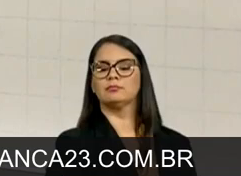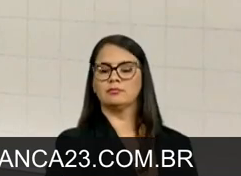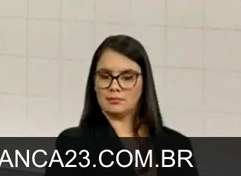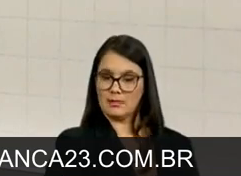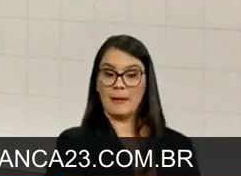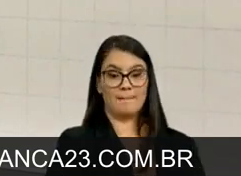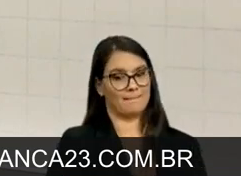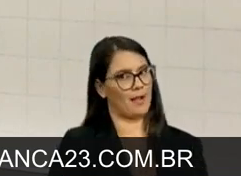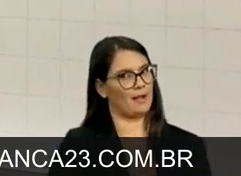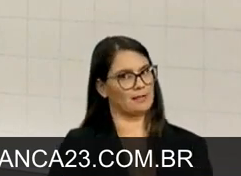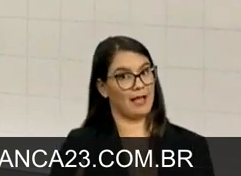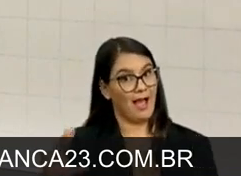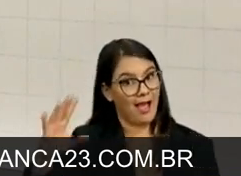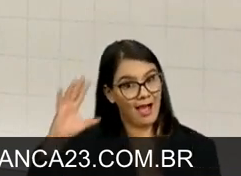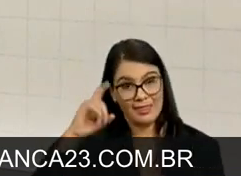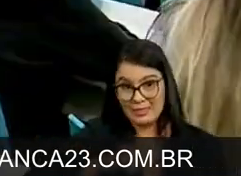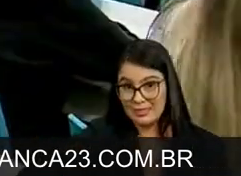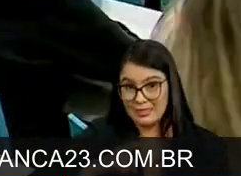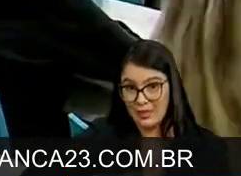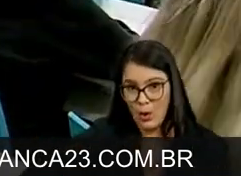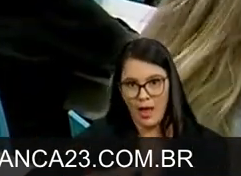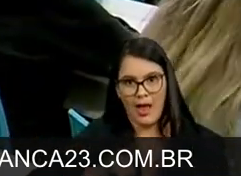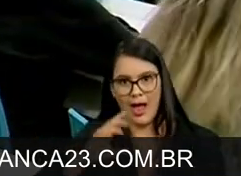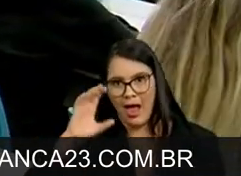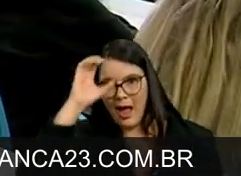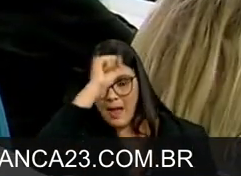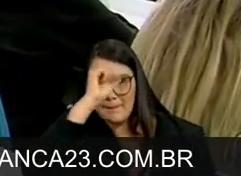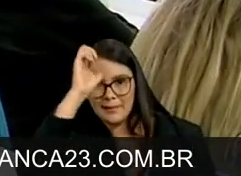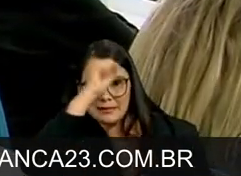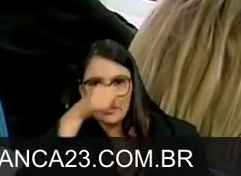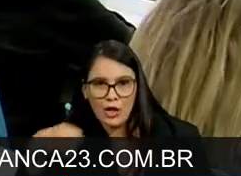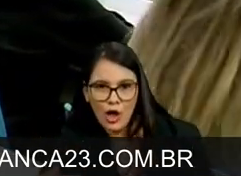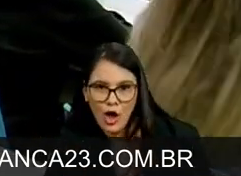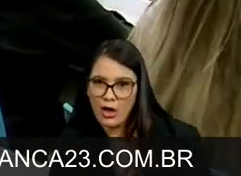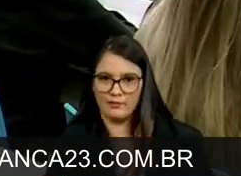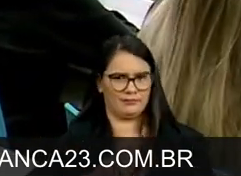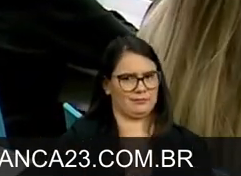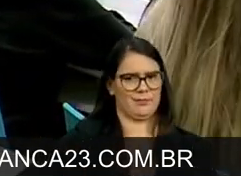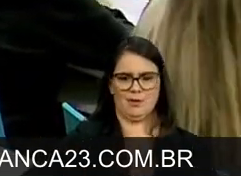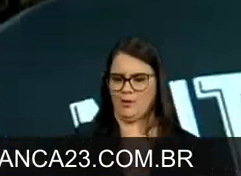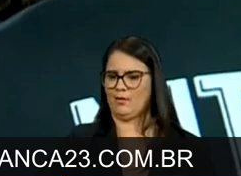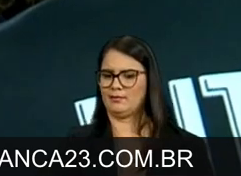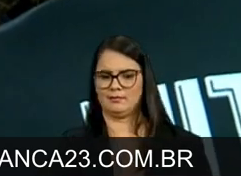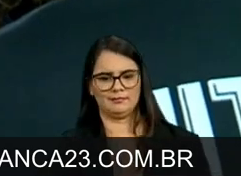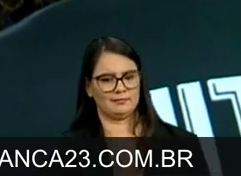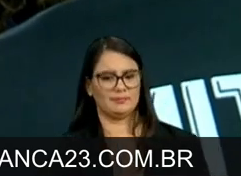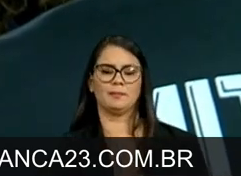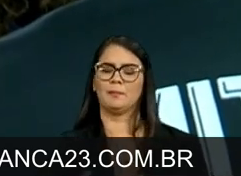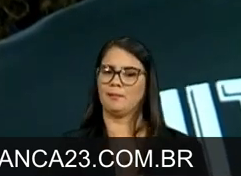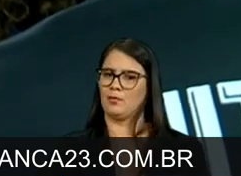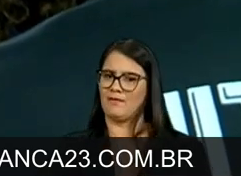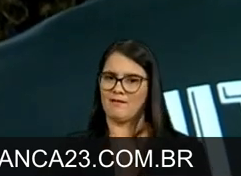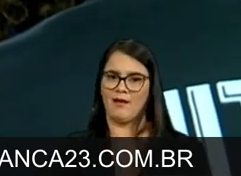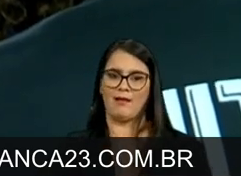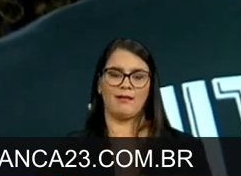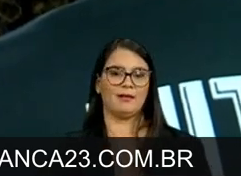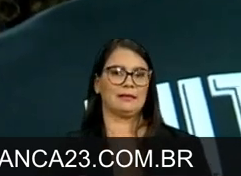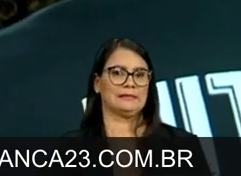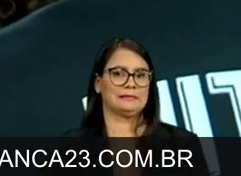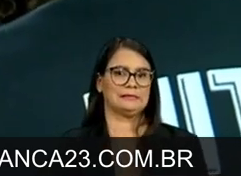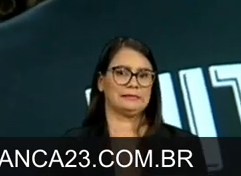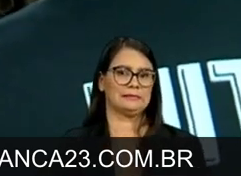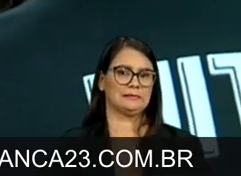Mas definitivamente não é hora para você ficar tentando aprender alguma coisa nova, porque isso daí só vai aumentar o nível